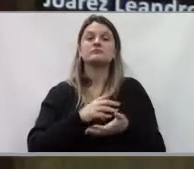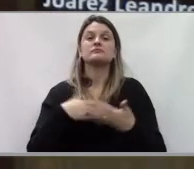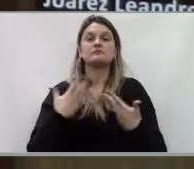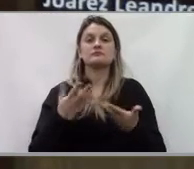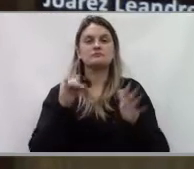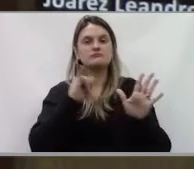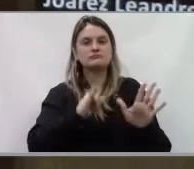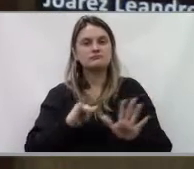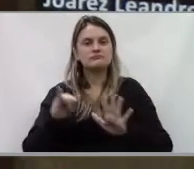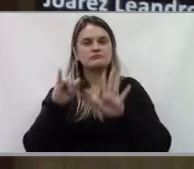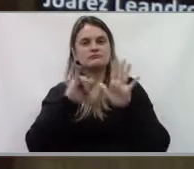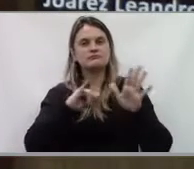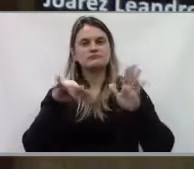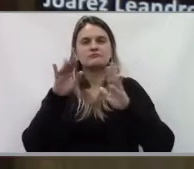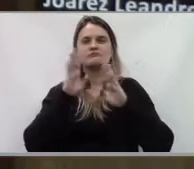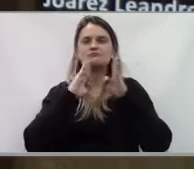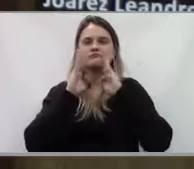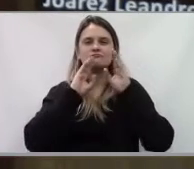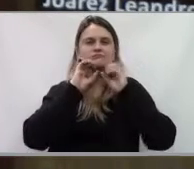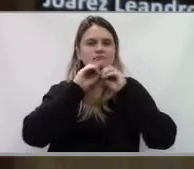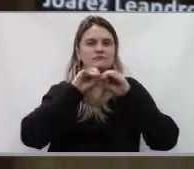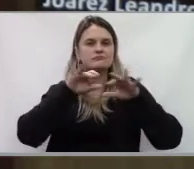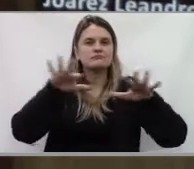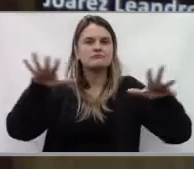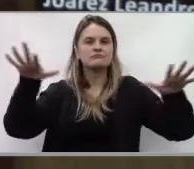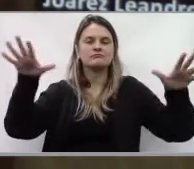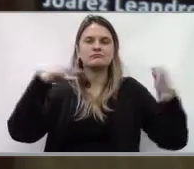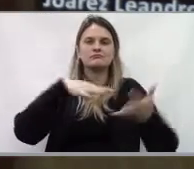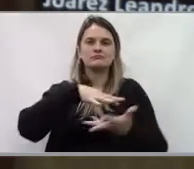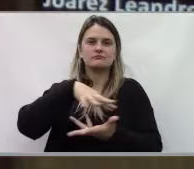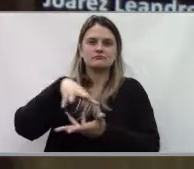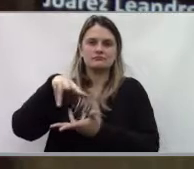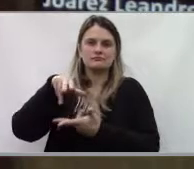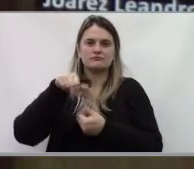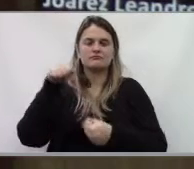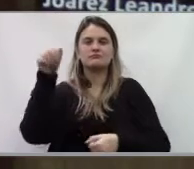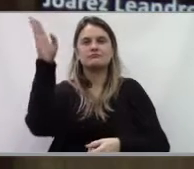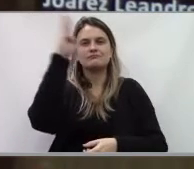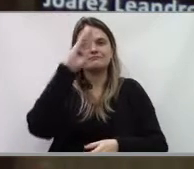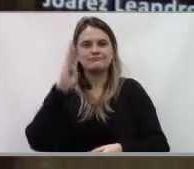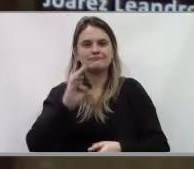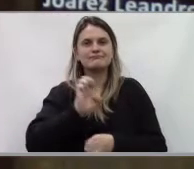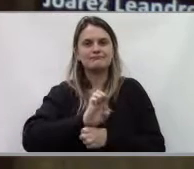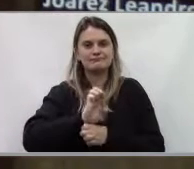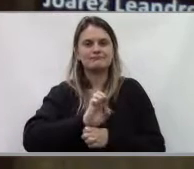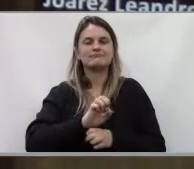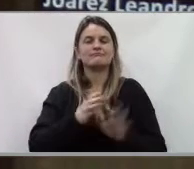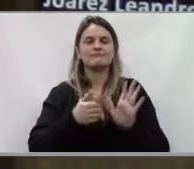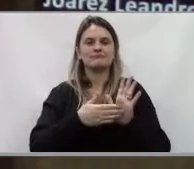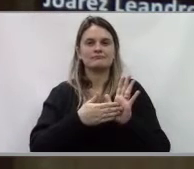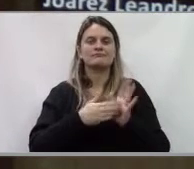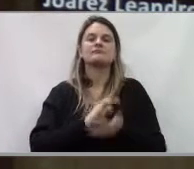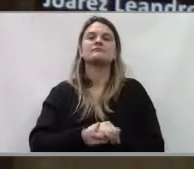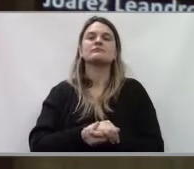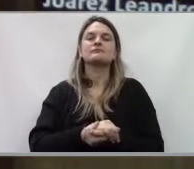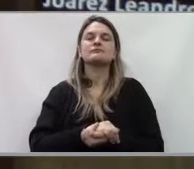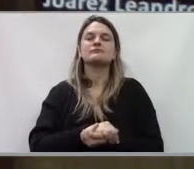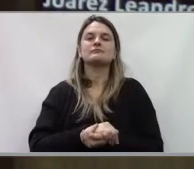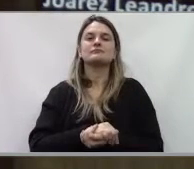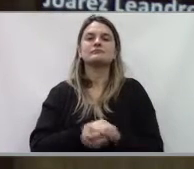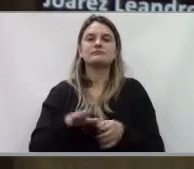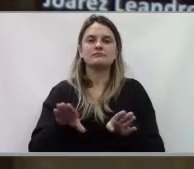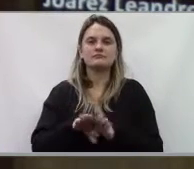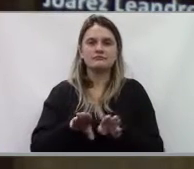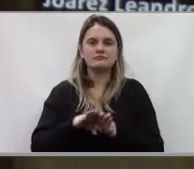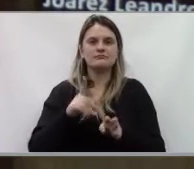que as imagens estão girando o mundo, e o nosso Brasil e o nosso estado. Né? Também